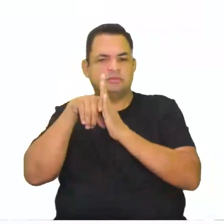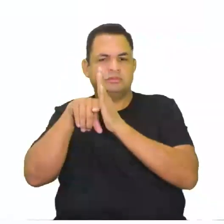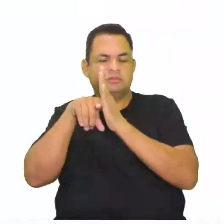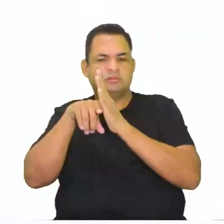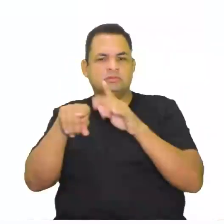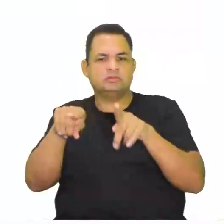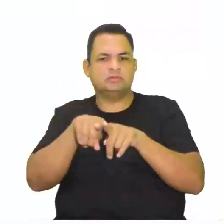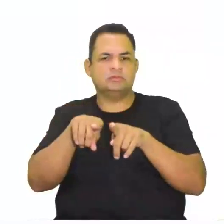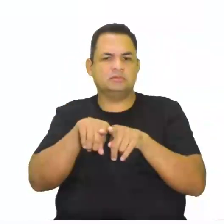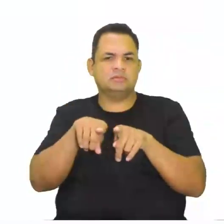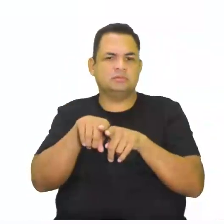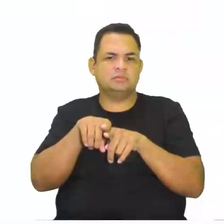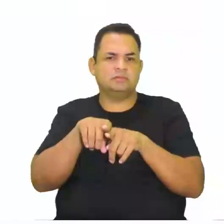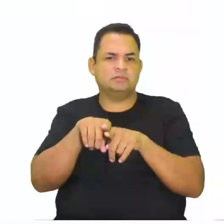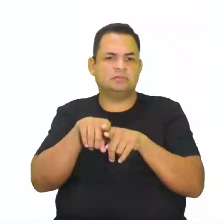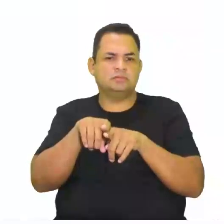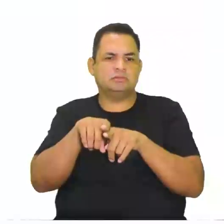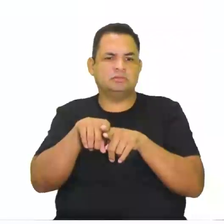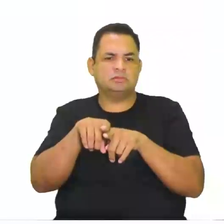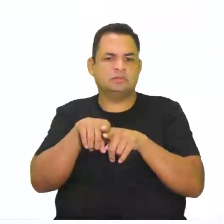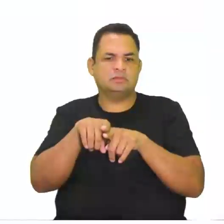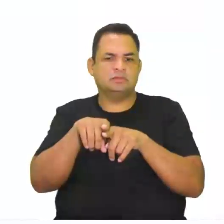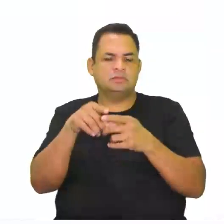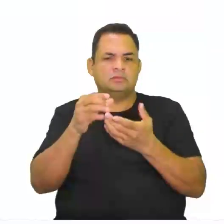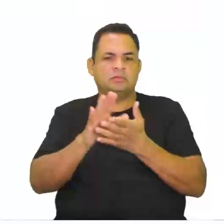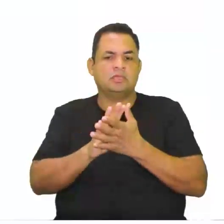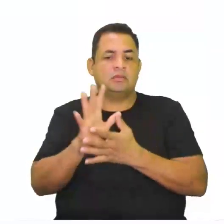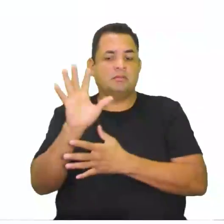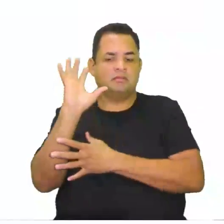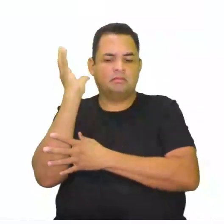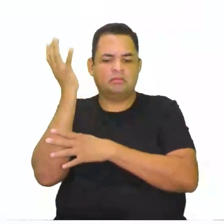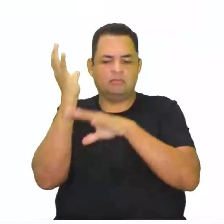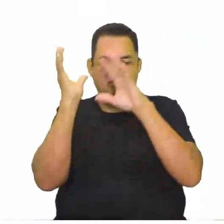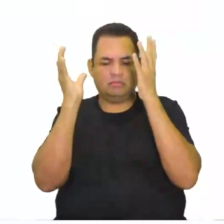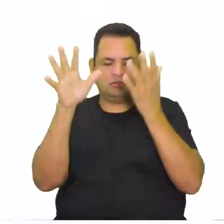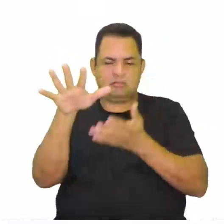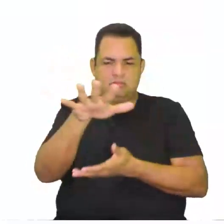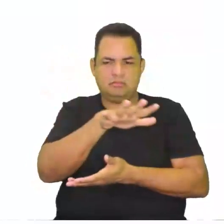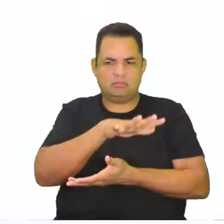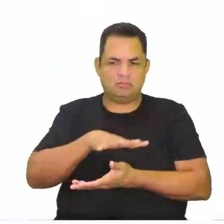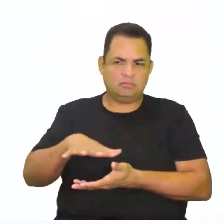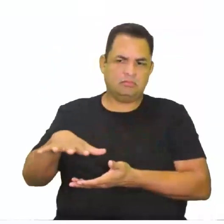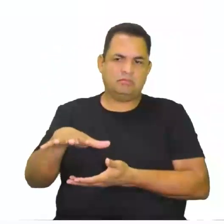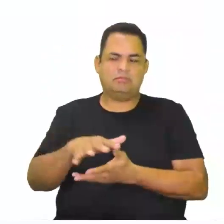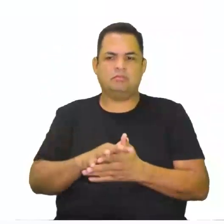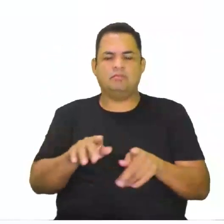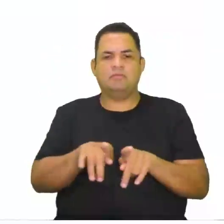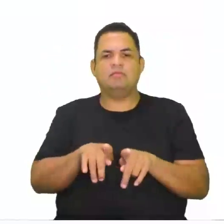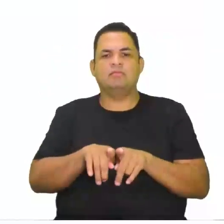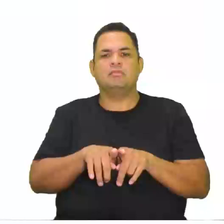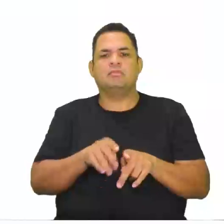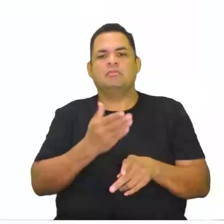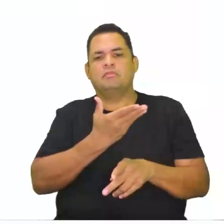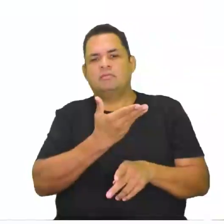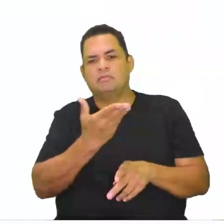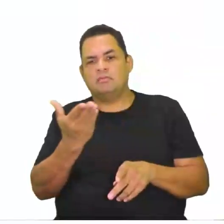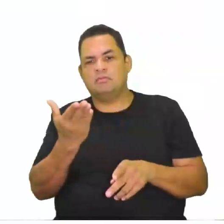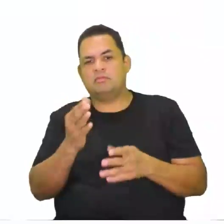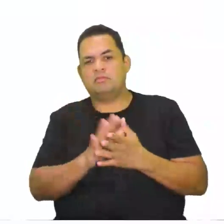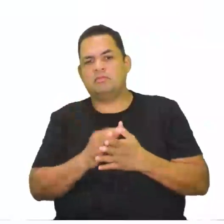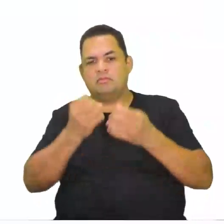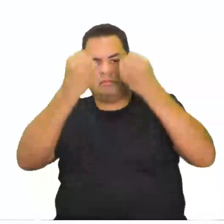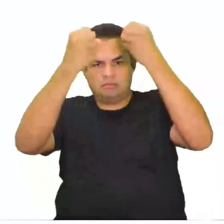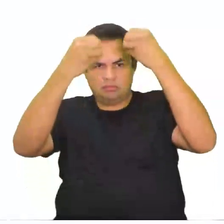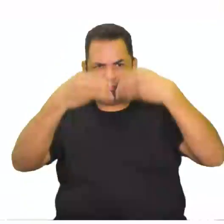ainda estamos falando de situação de meio ambiente. Então, aqui a gente começa a